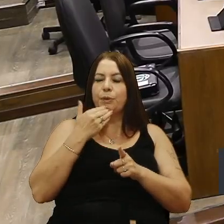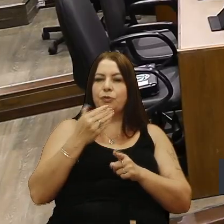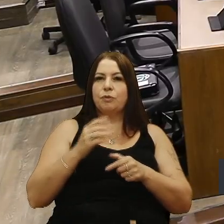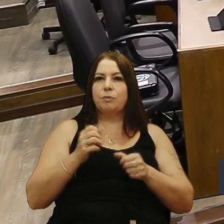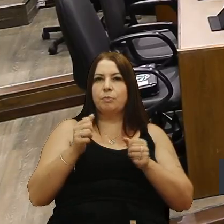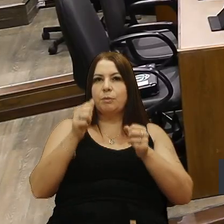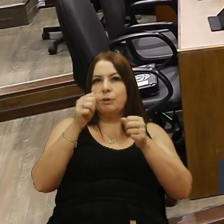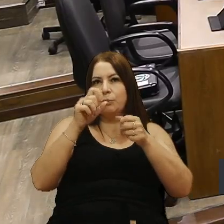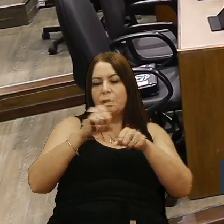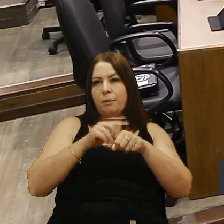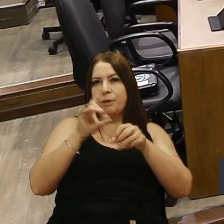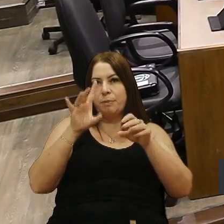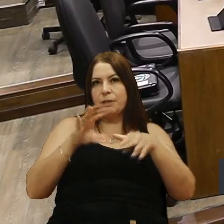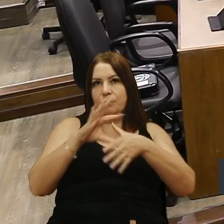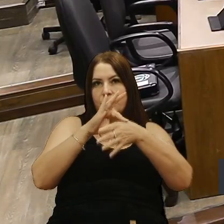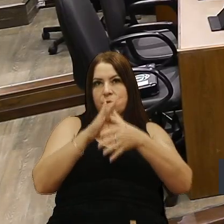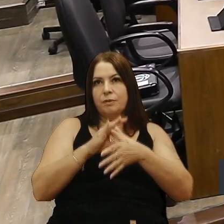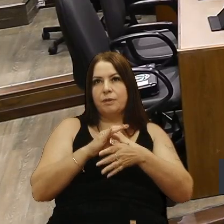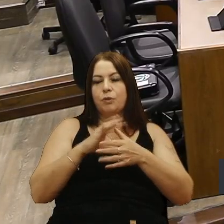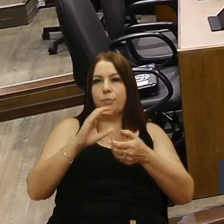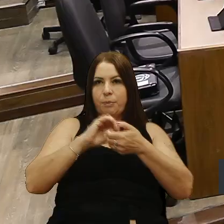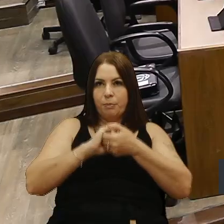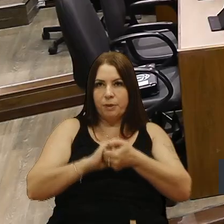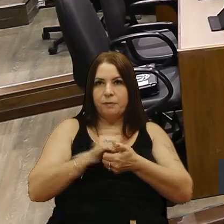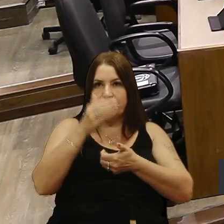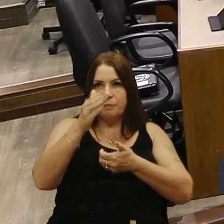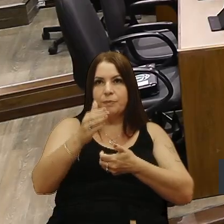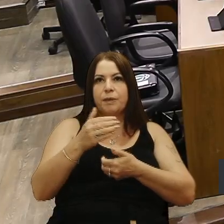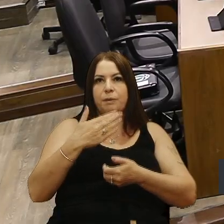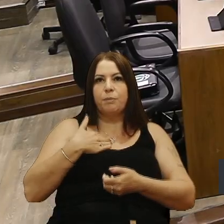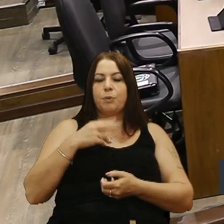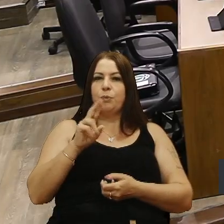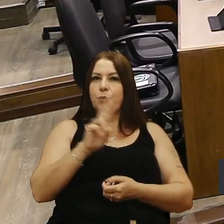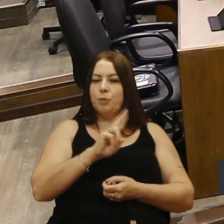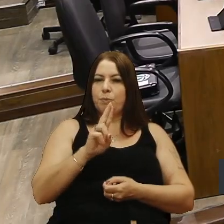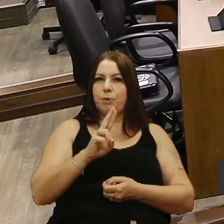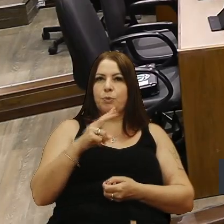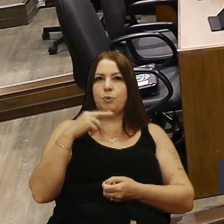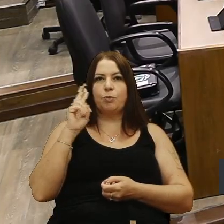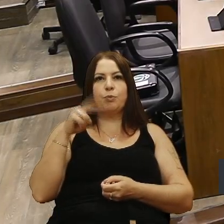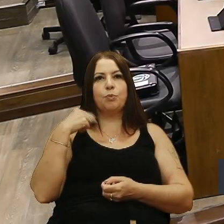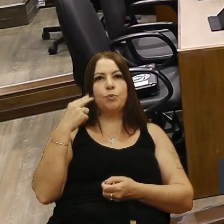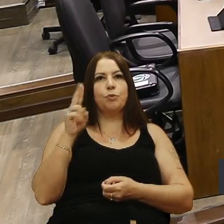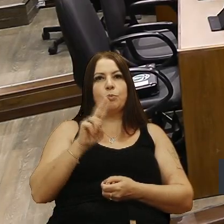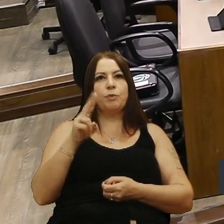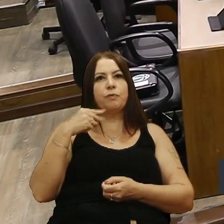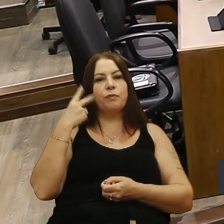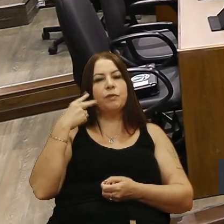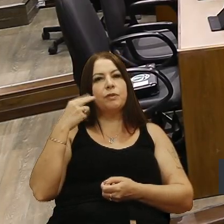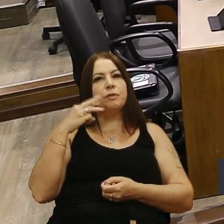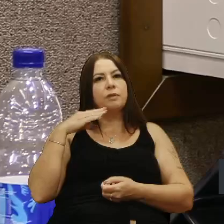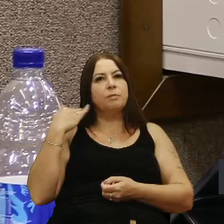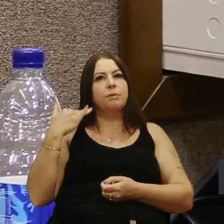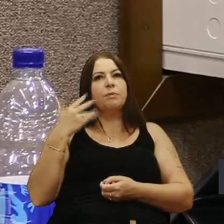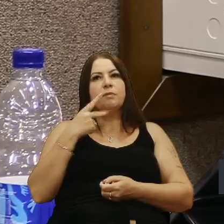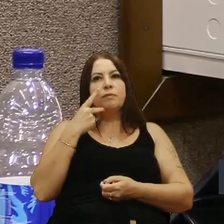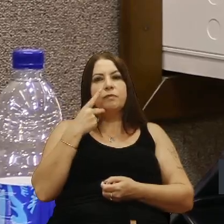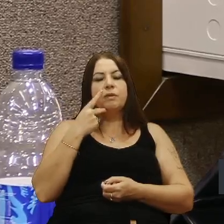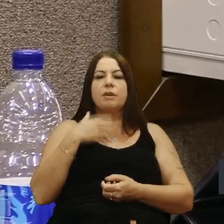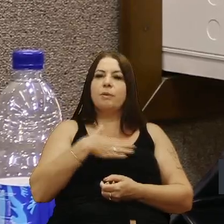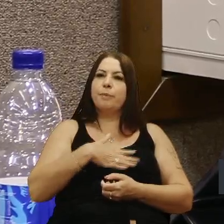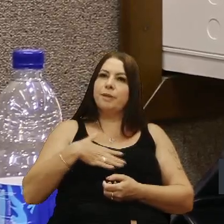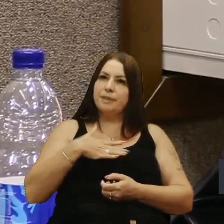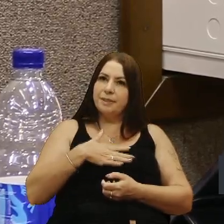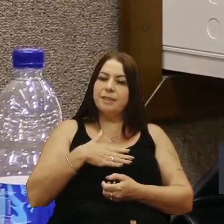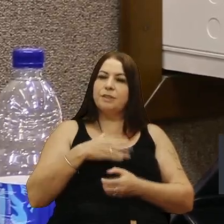declaração de líder, mas de toda forma eu queria cumprimentar Vossa Excelência em meu nome e em nome da vereadora Andressa Marques, falar que é um